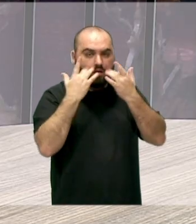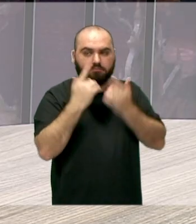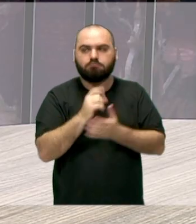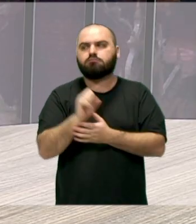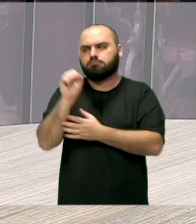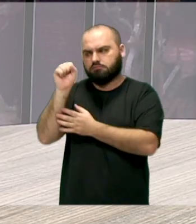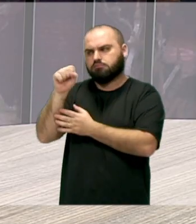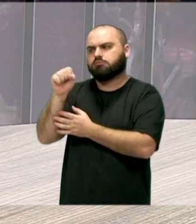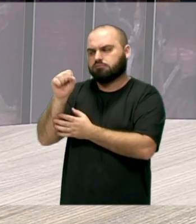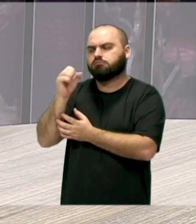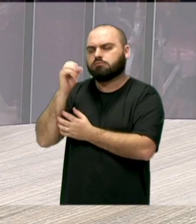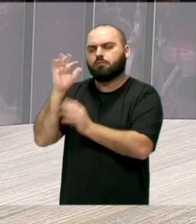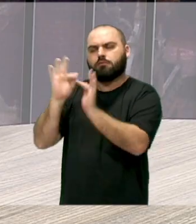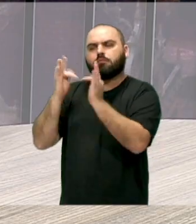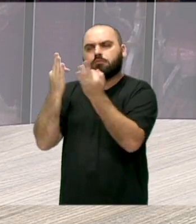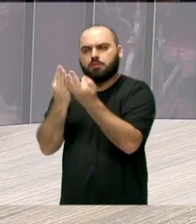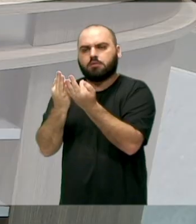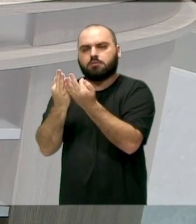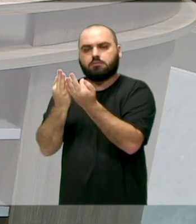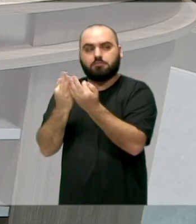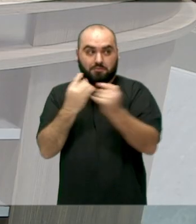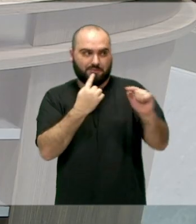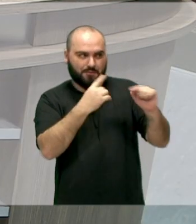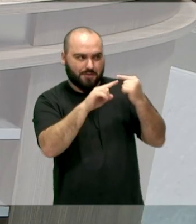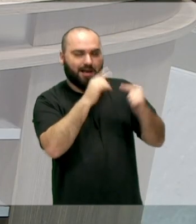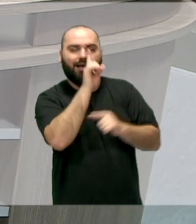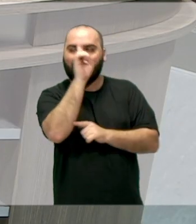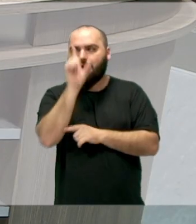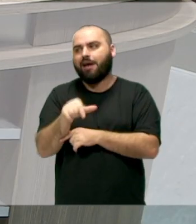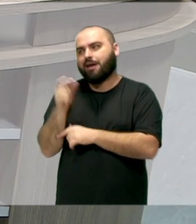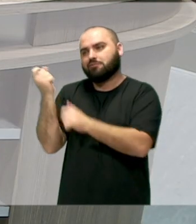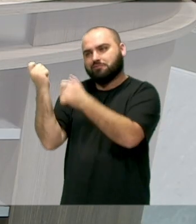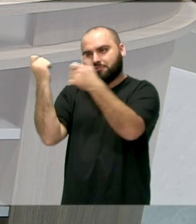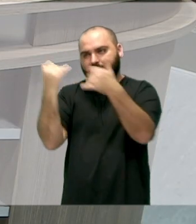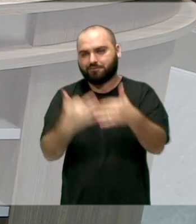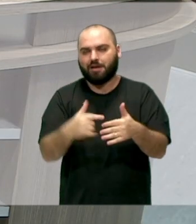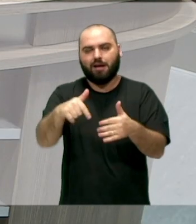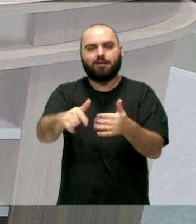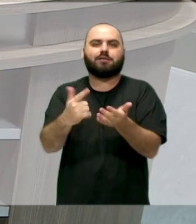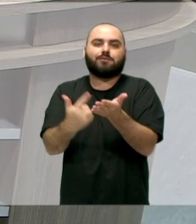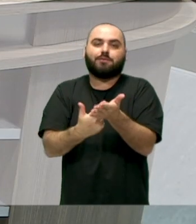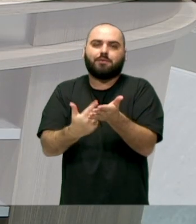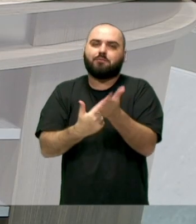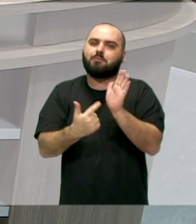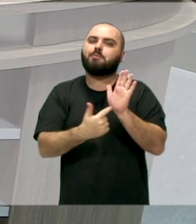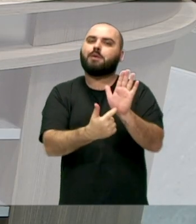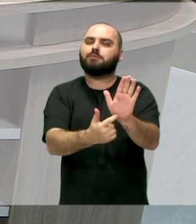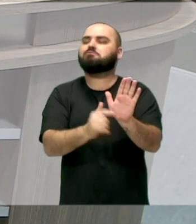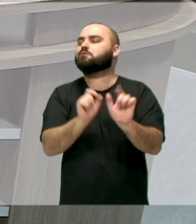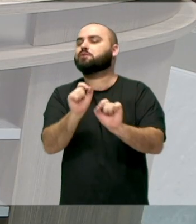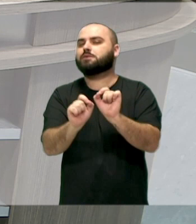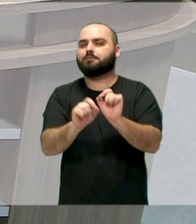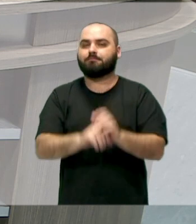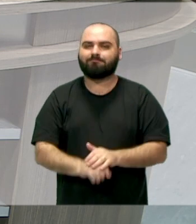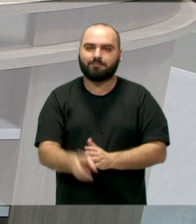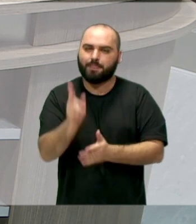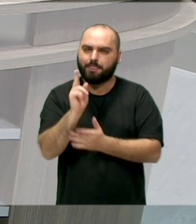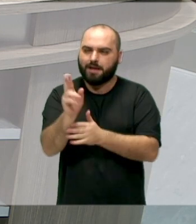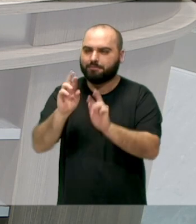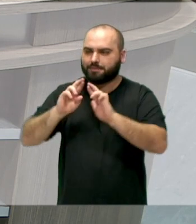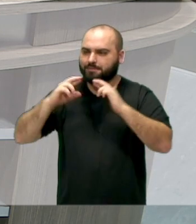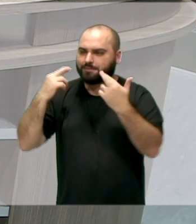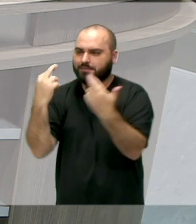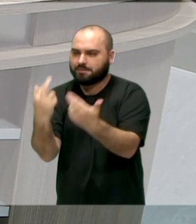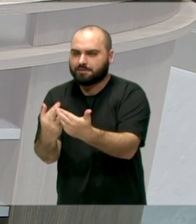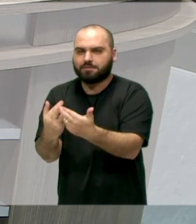uma família que a gente até musical. Conta um pouquinho aqui, né, na apresentação, que na verdade a gente sempre se reuniu em volta